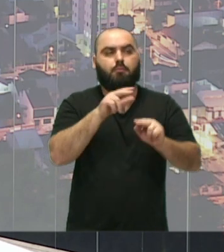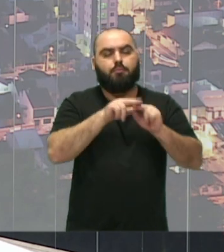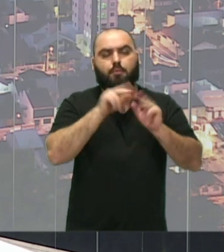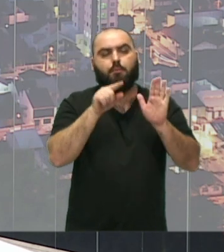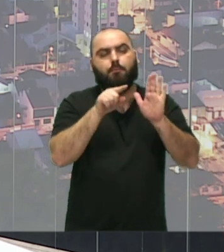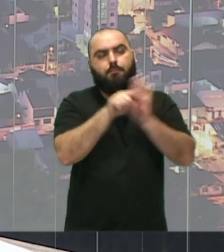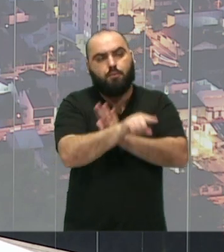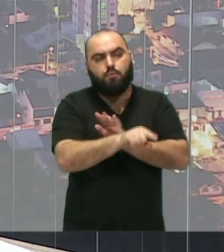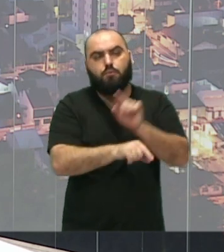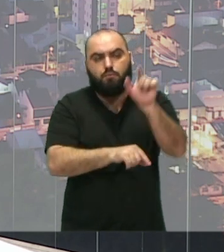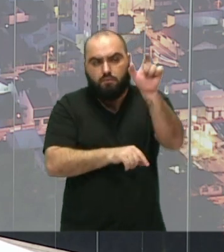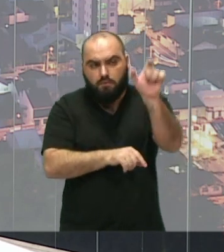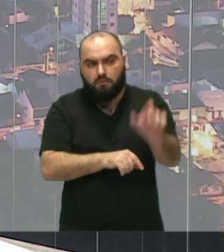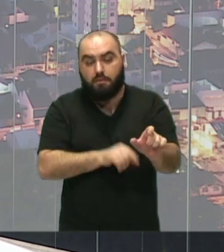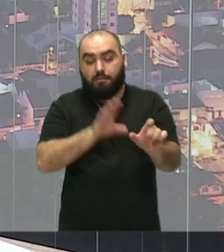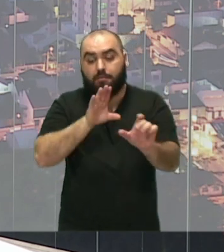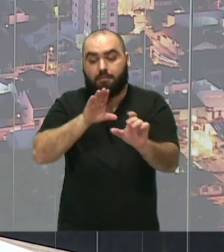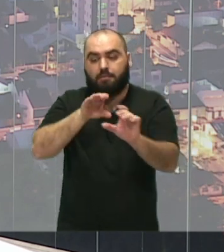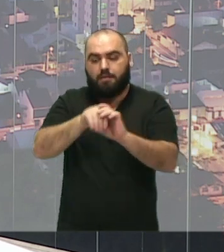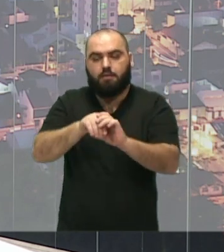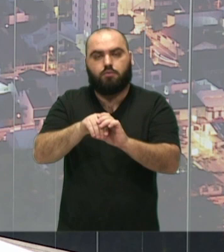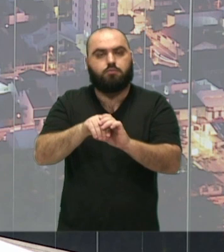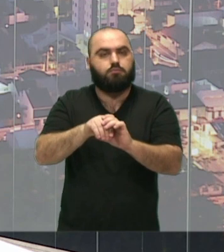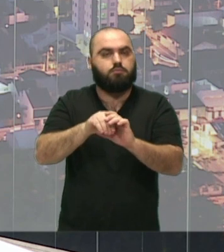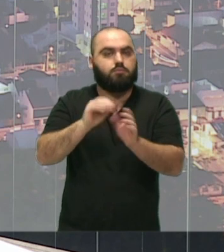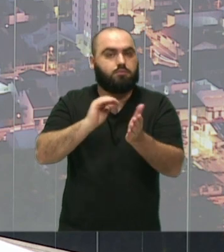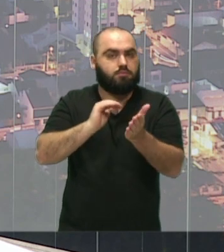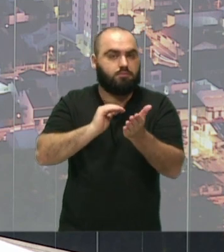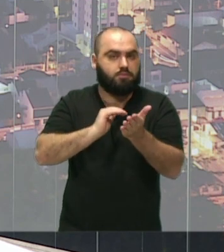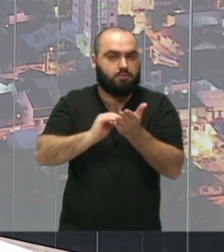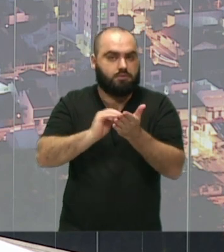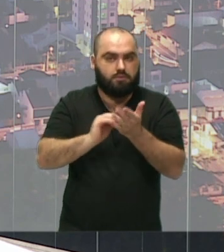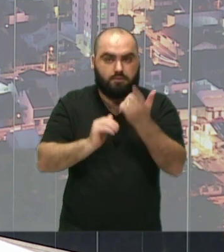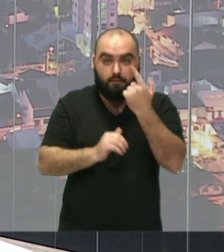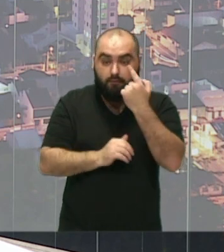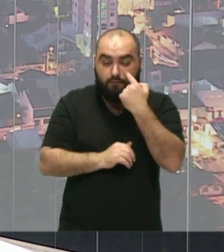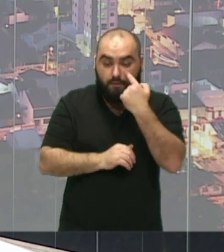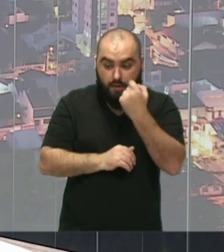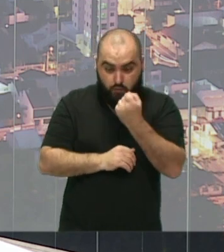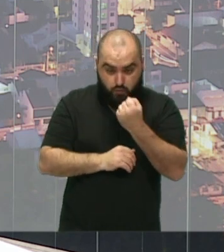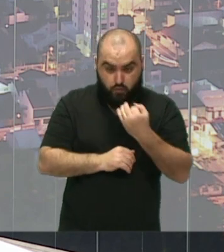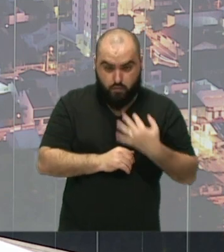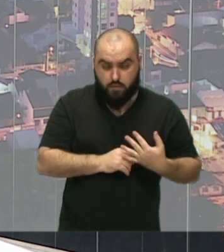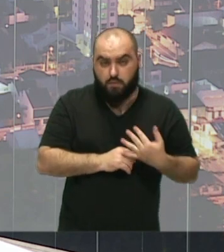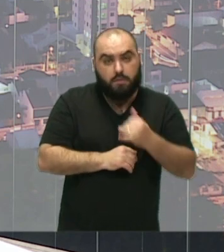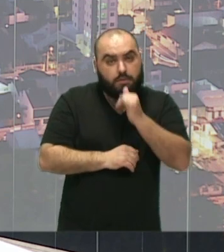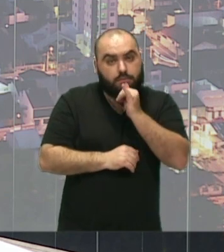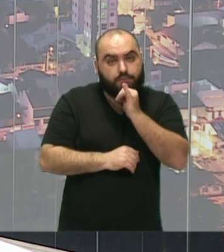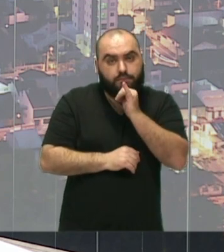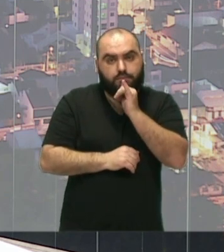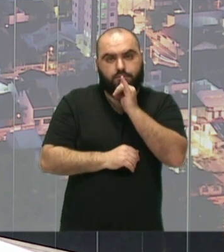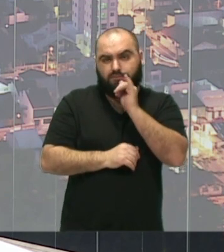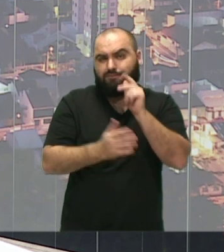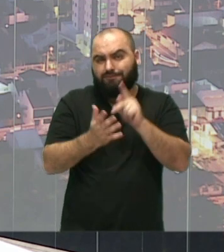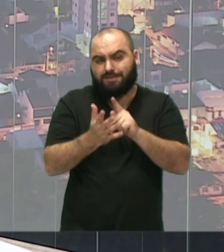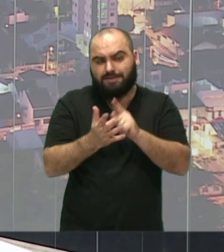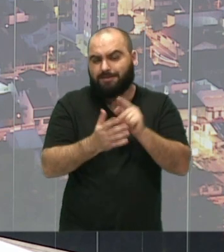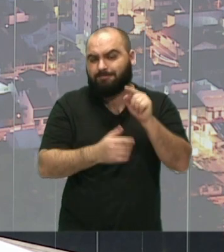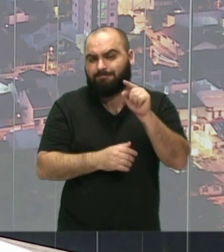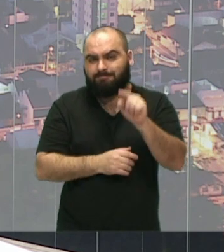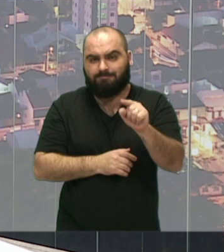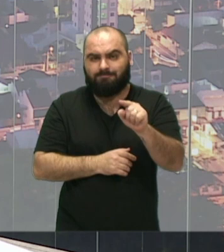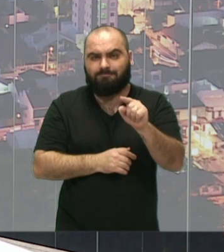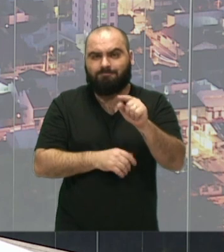você consegue ver ali nos números frios exatamente